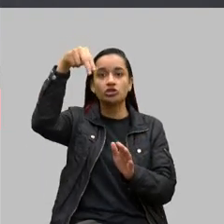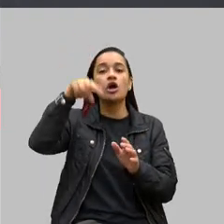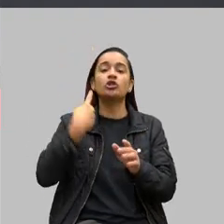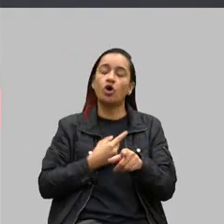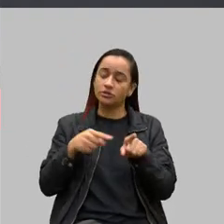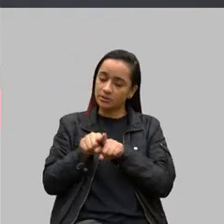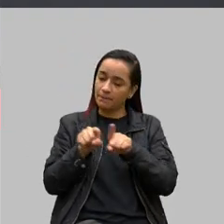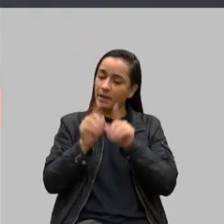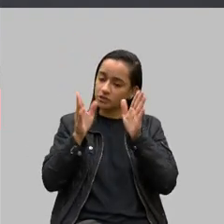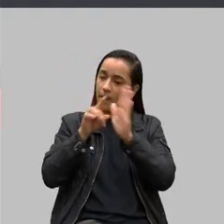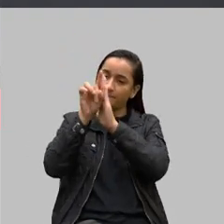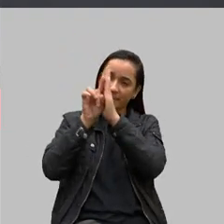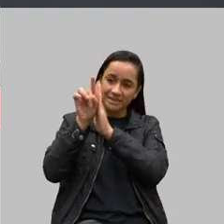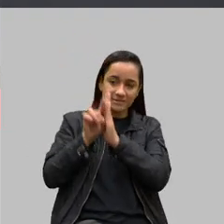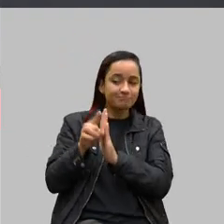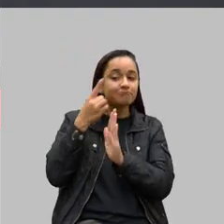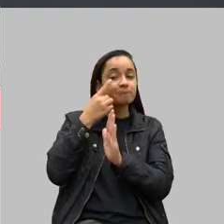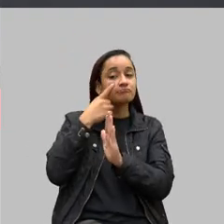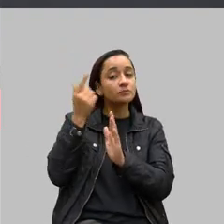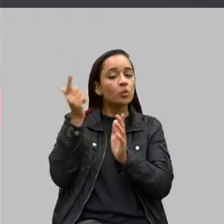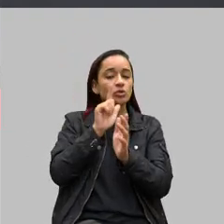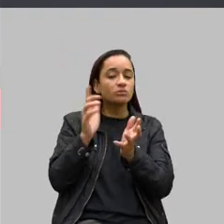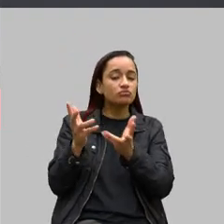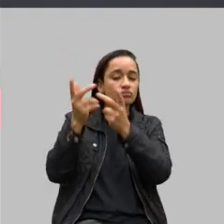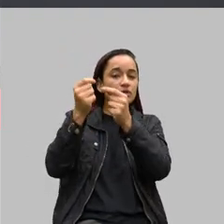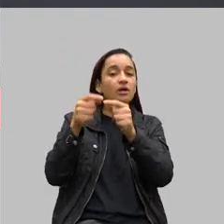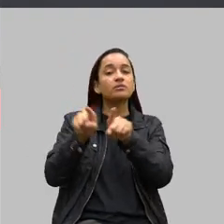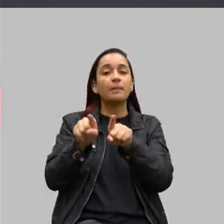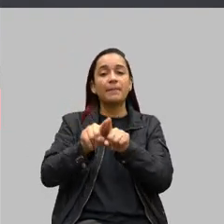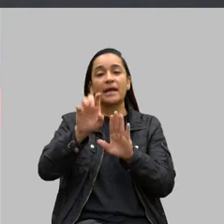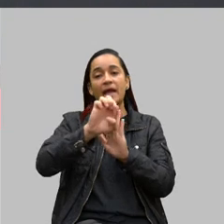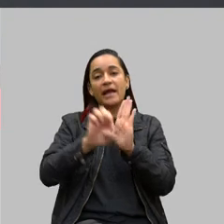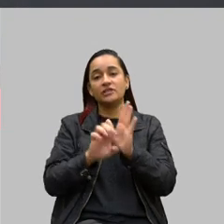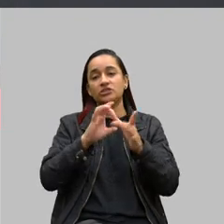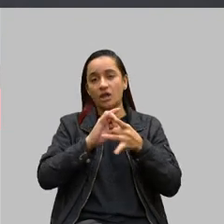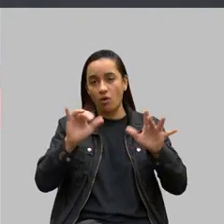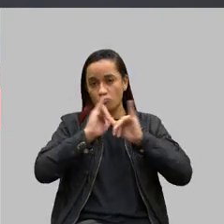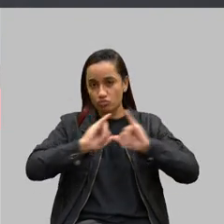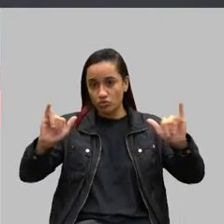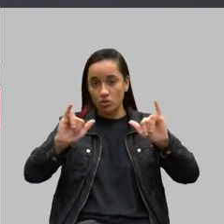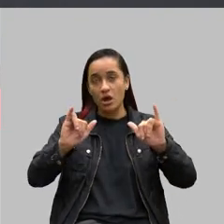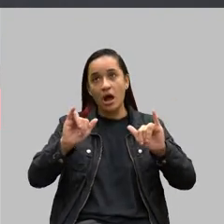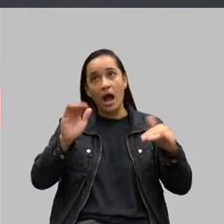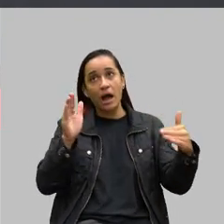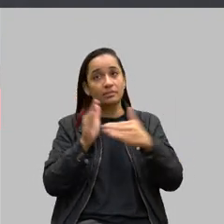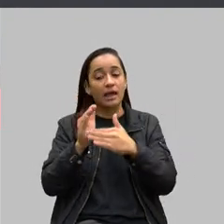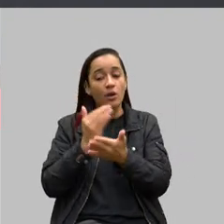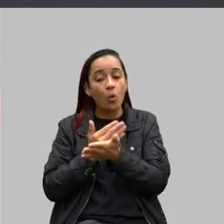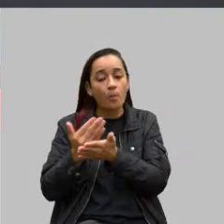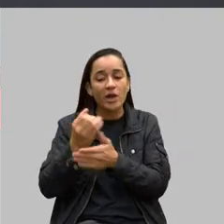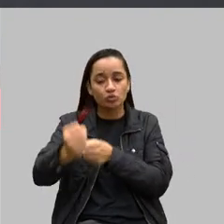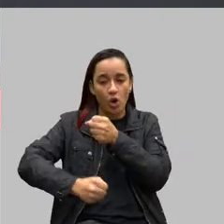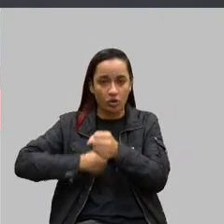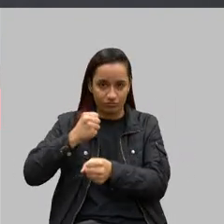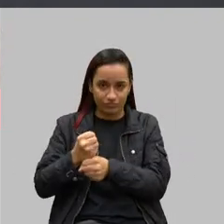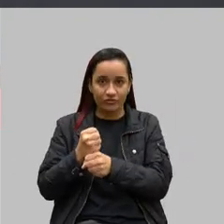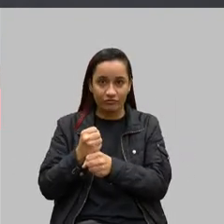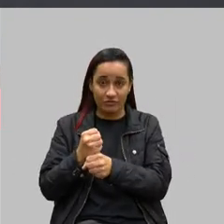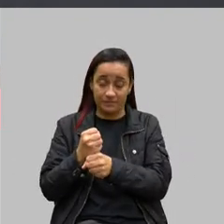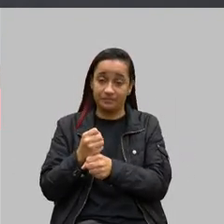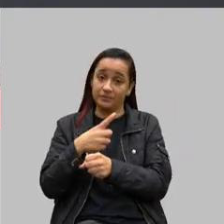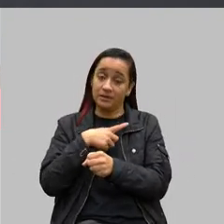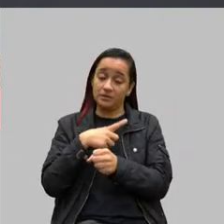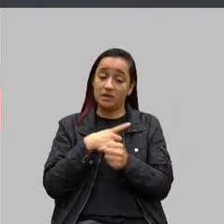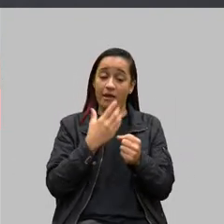esperamos aí publicar o edital dessa concessão no primeiro trimestre do ano que vem então né Nós vamos atuar em duas frentes tem uma frente de